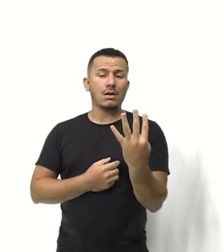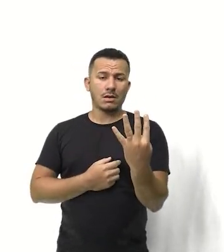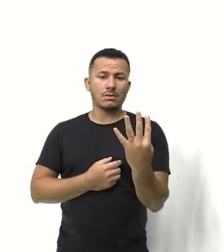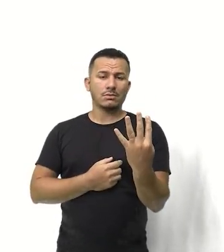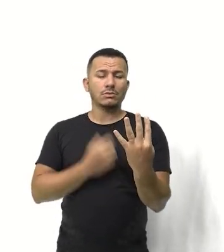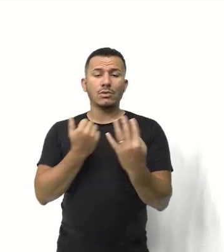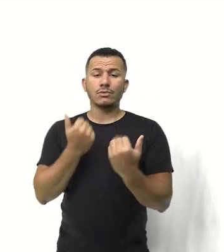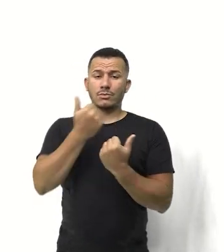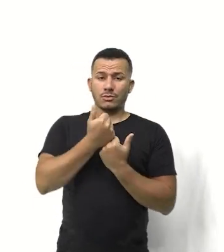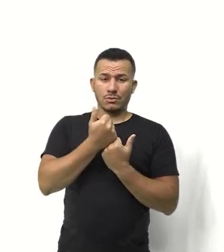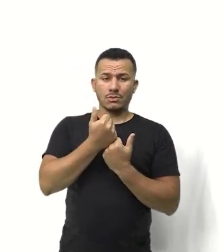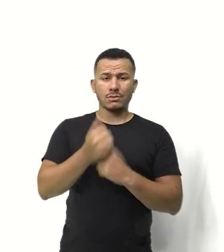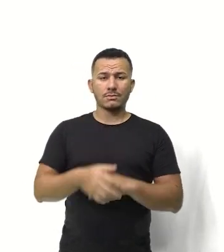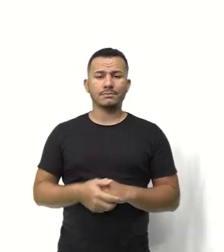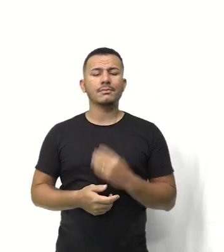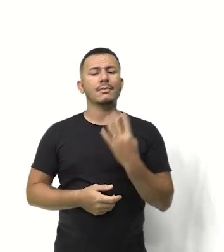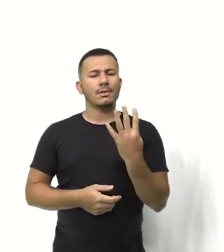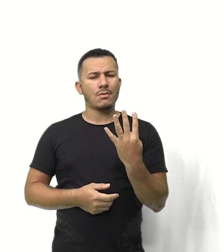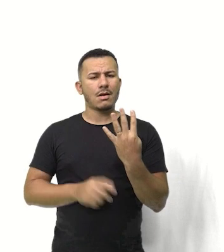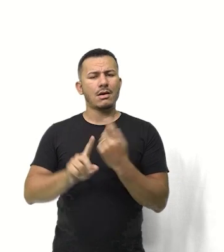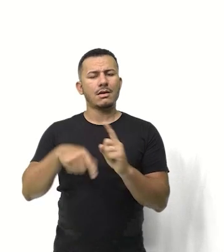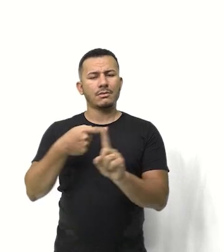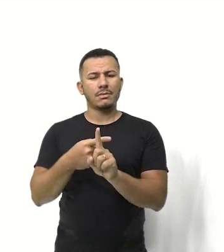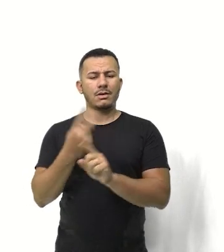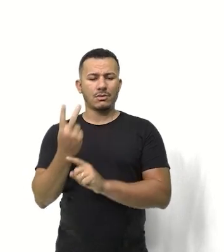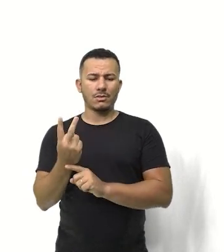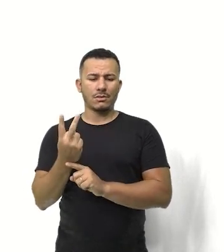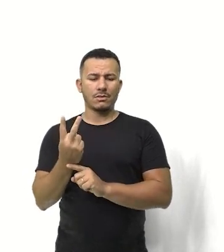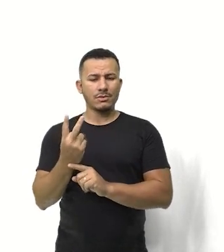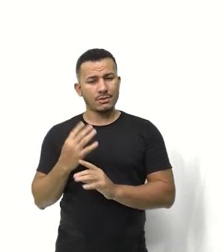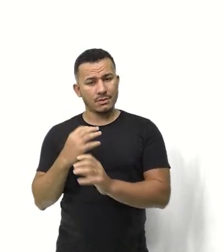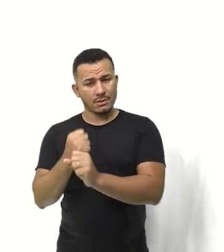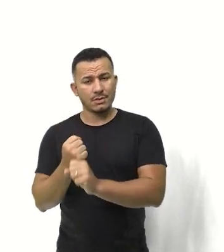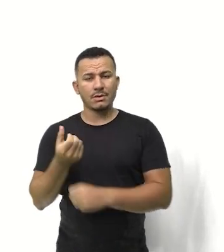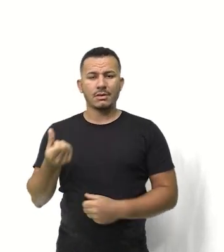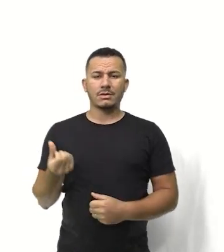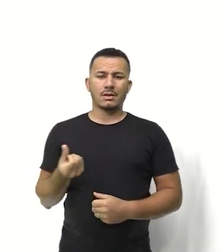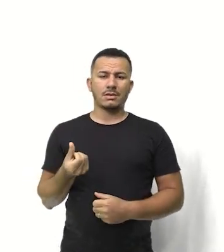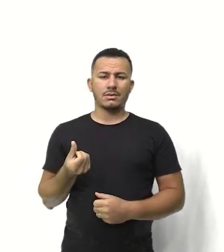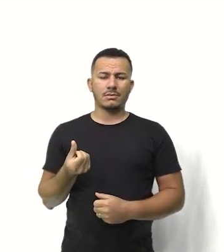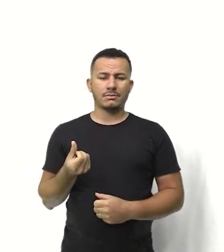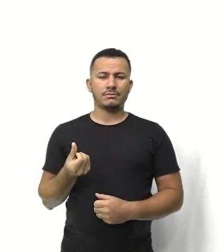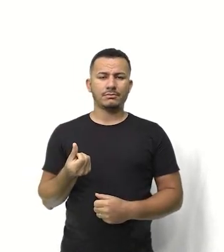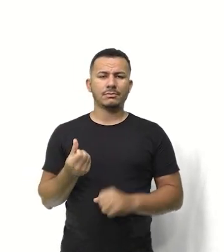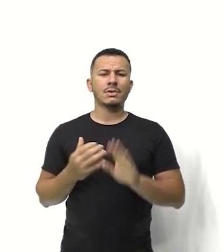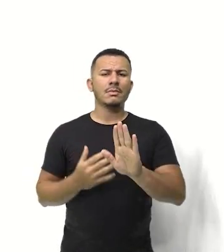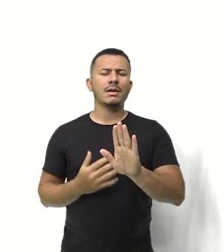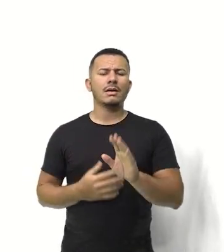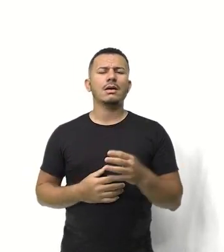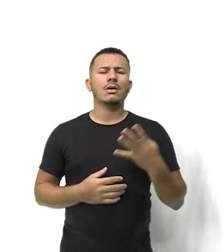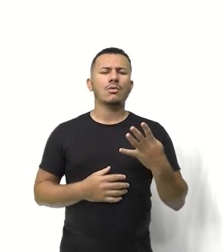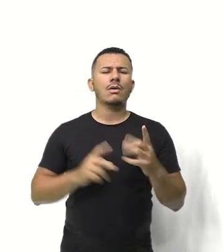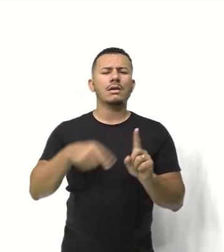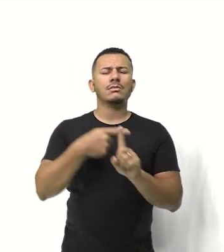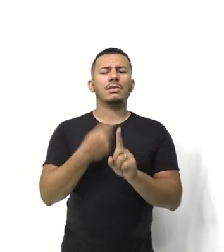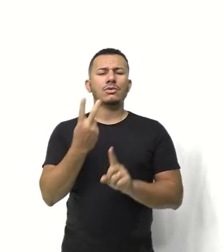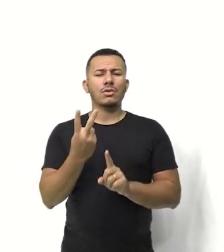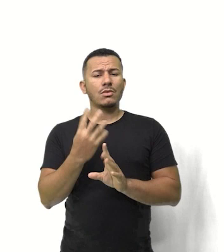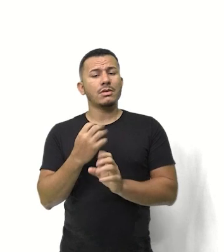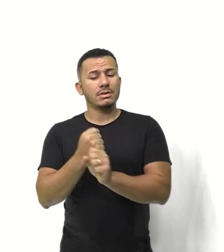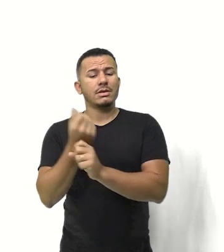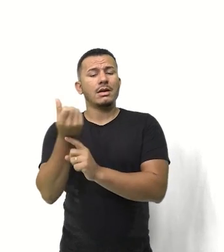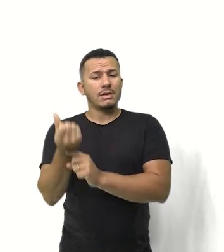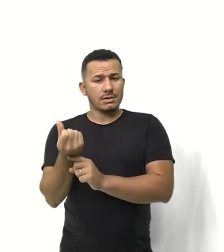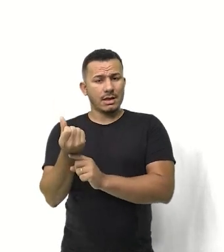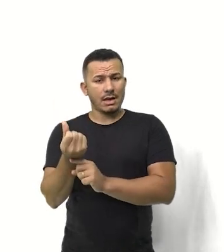então vamos substituir, olha só. 4 mais 2 igual a 6. Mas quanto é 4 mais 2? 4